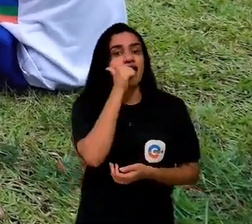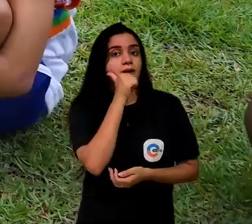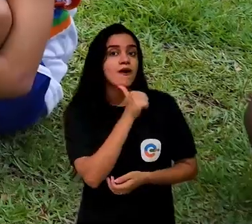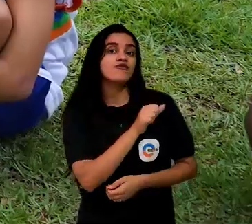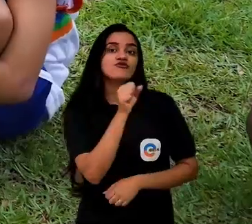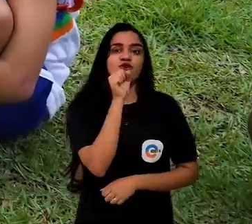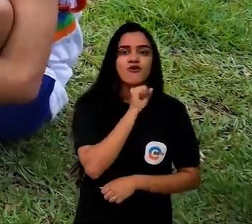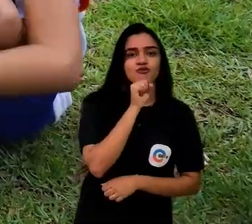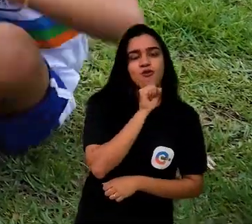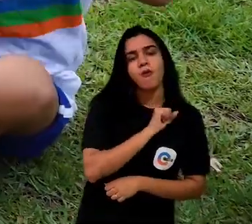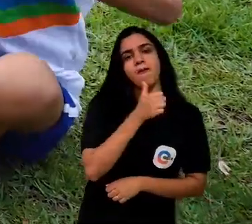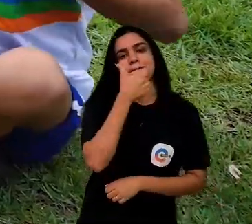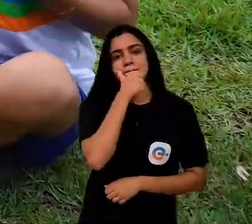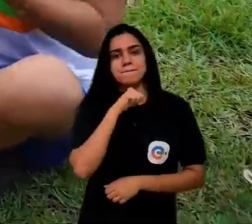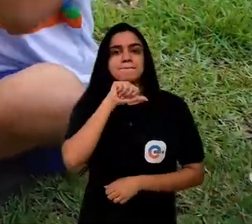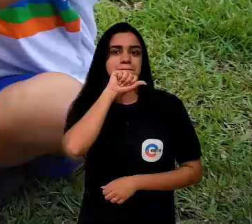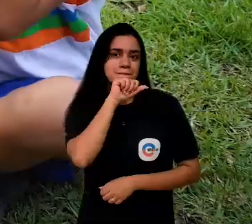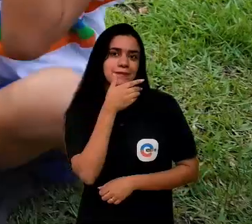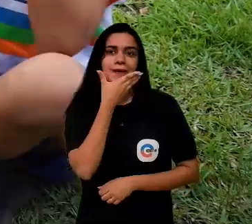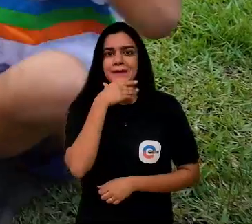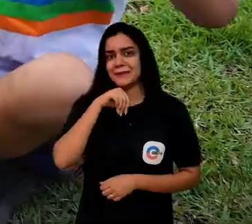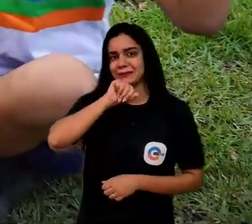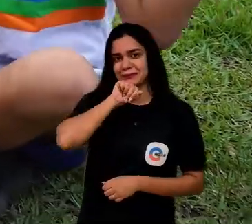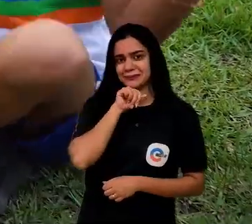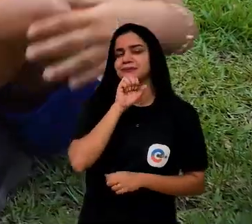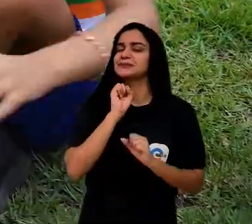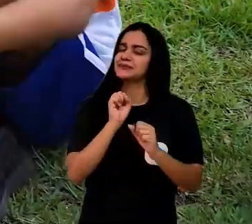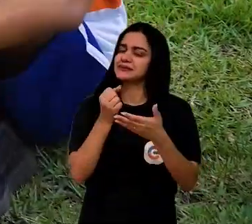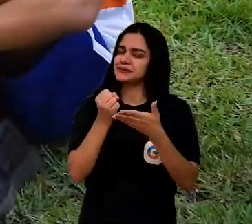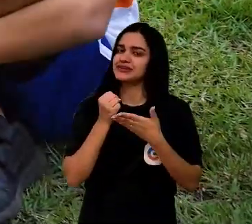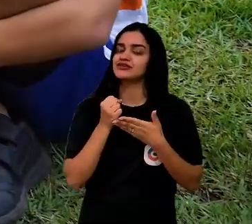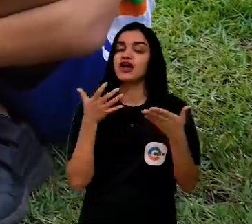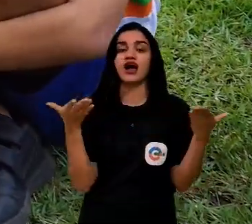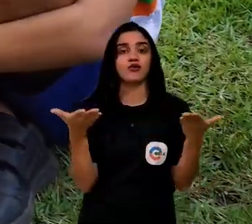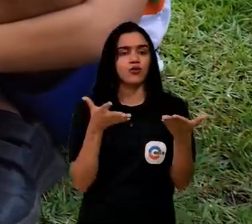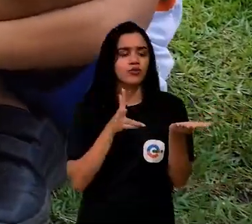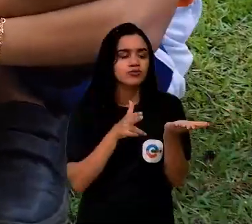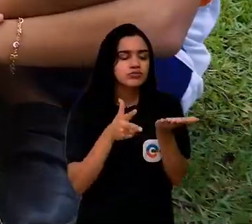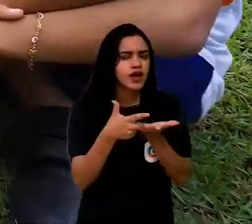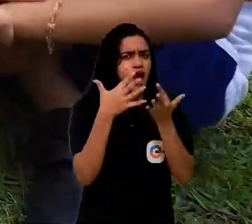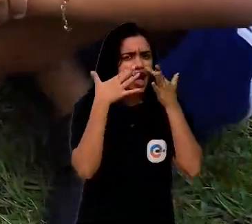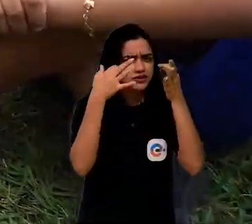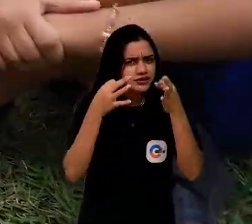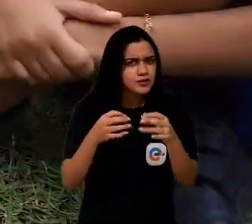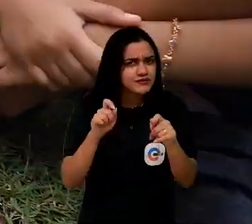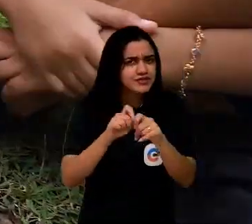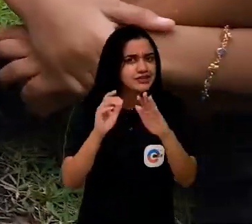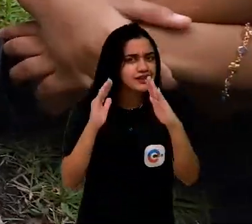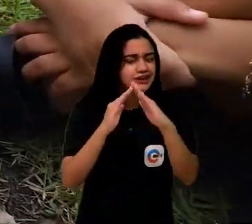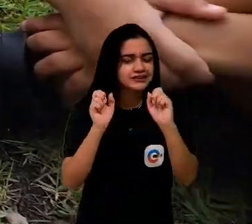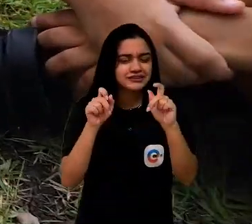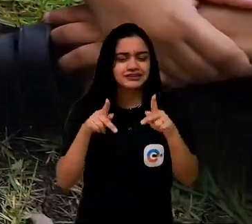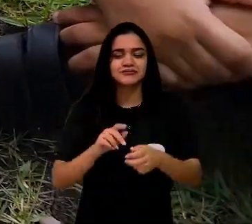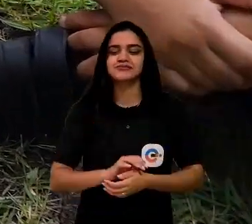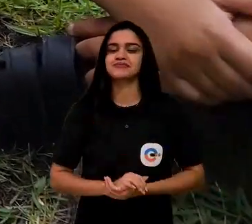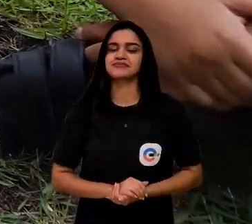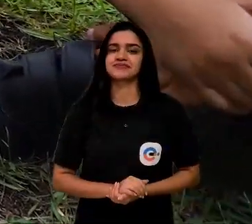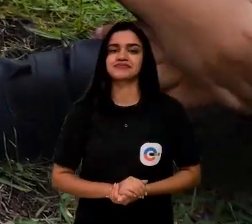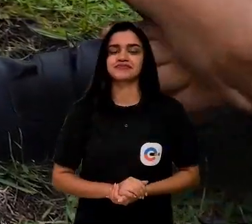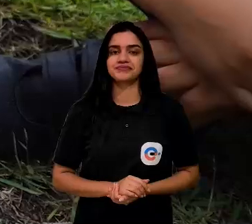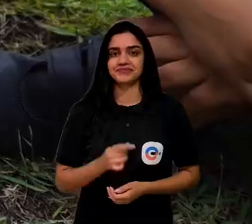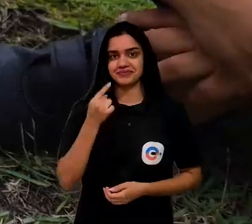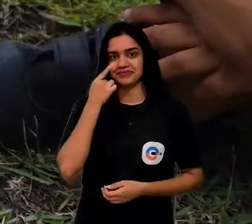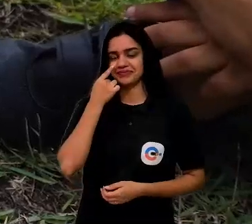mamãe, tá bom? Eu já cortei a sacola. Aí eu vou fazer assim, ó. Presta atenção pra fazer em casa, ó. Ó, eu pego o cordão